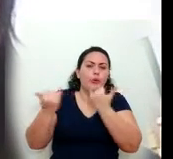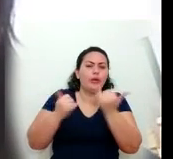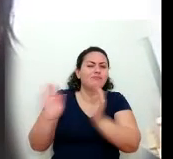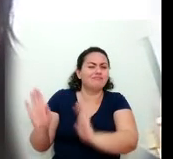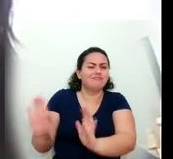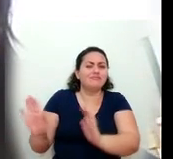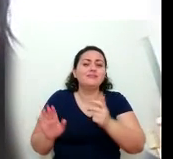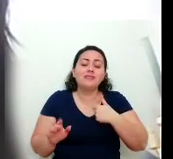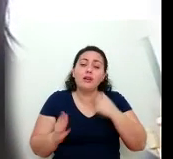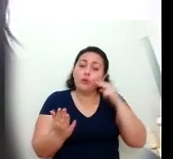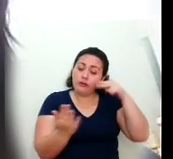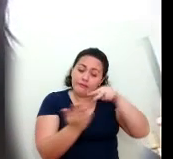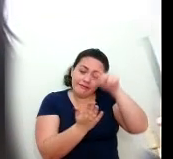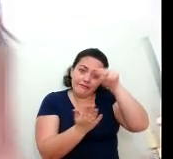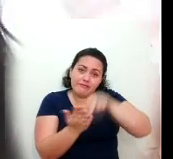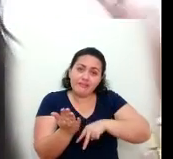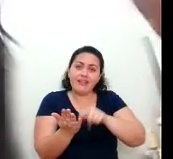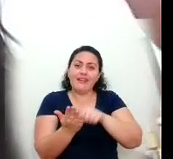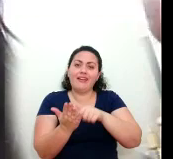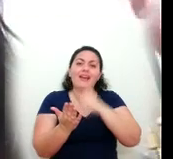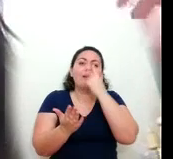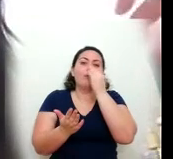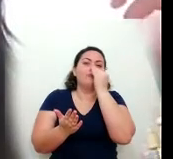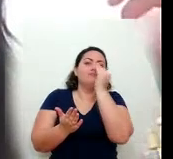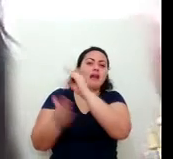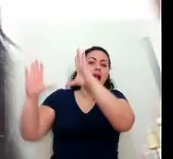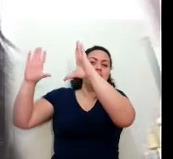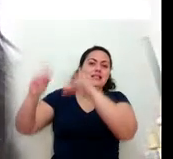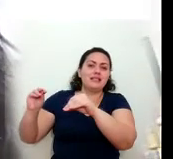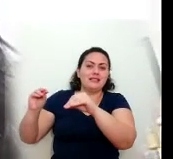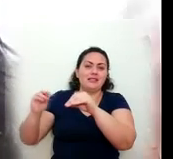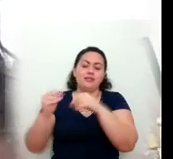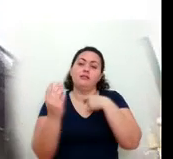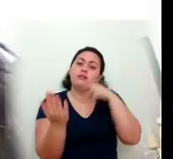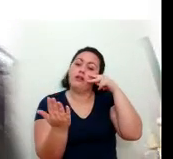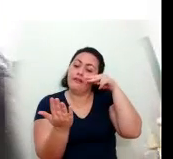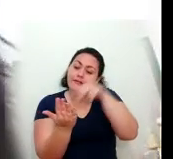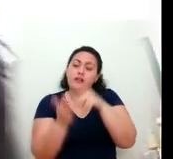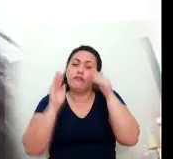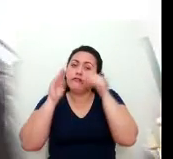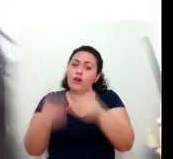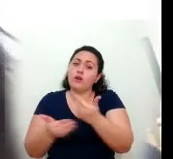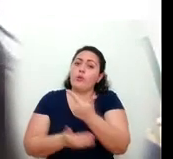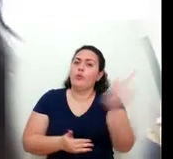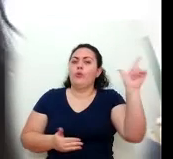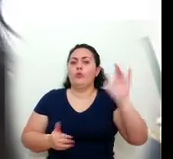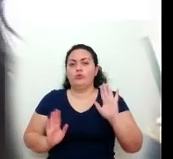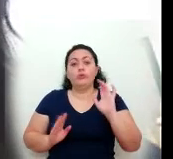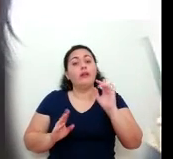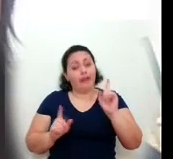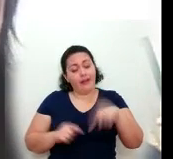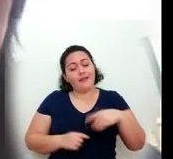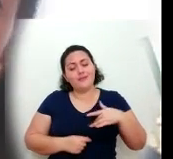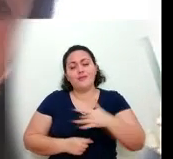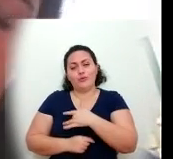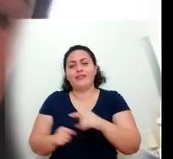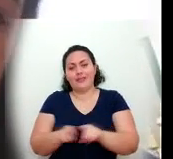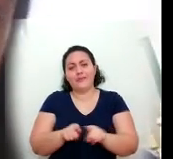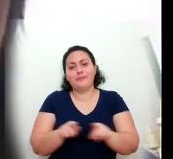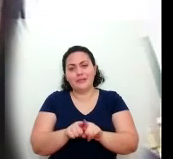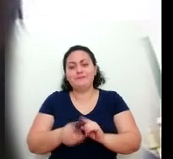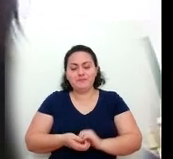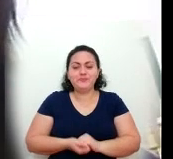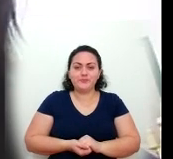que é necessário. Então, é uma maneira também de desligar um pouquinho, né, e focar em outra coisa, né, o que pode ser